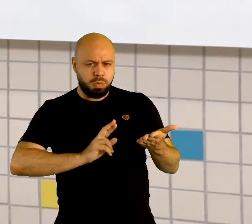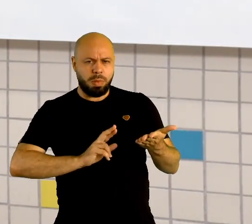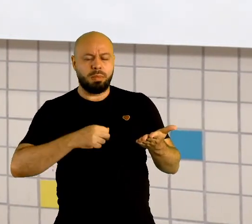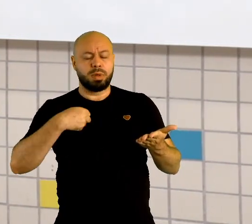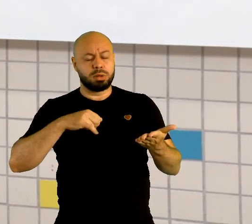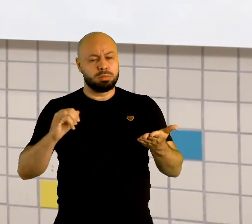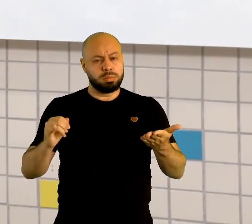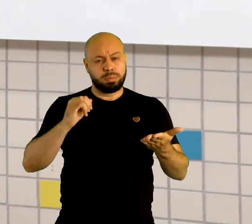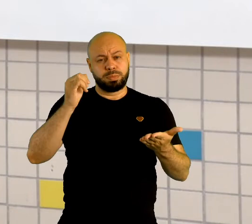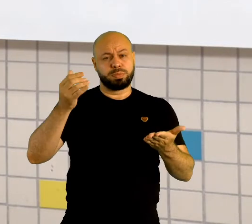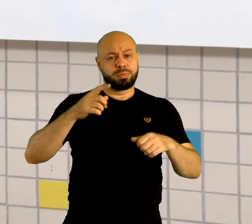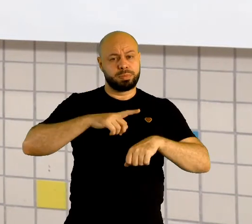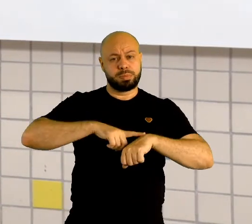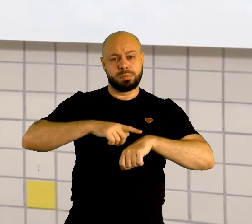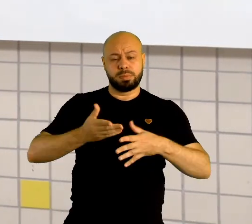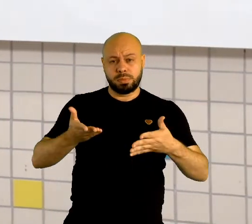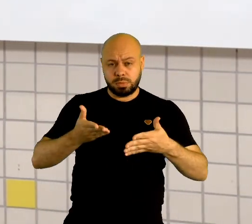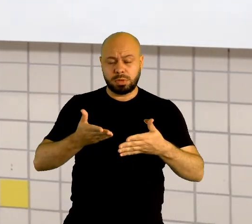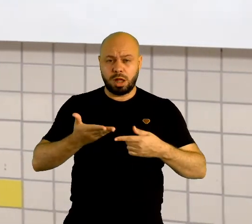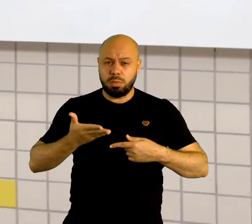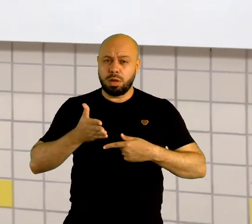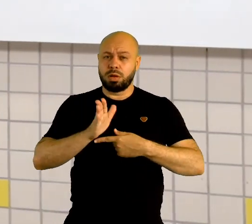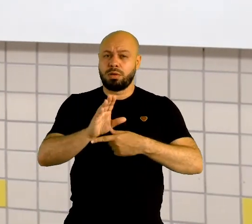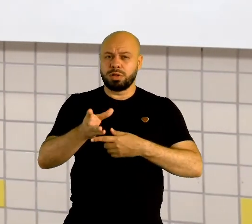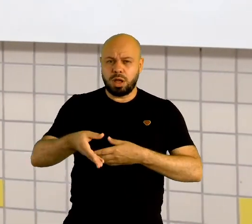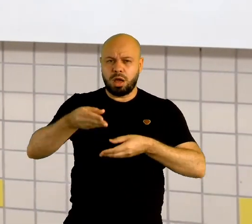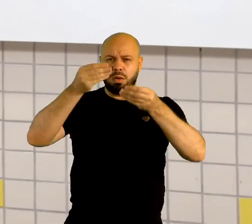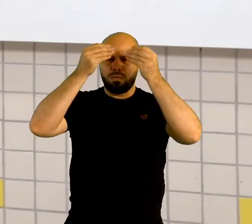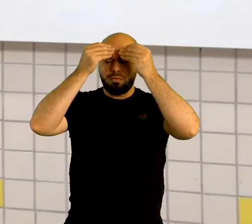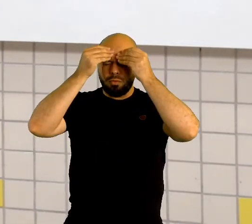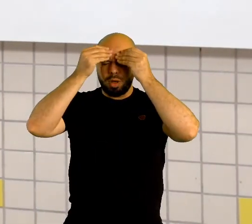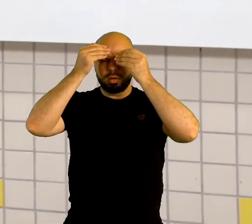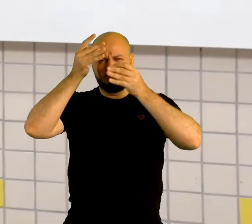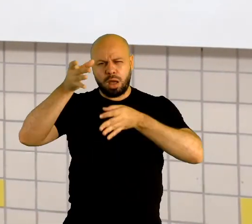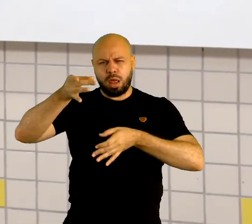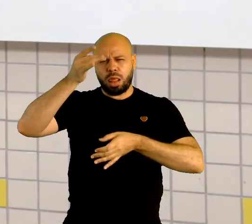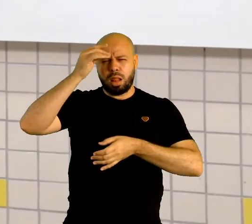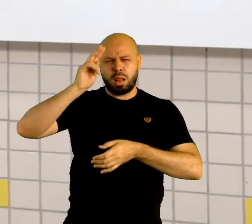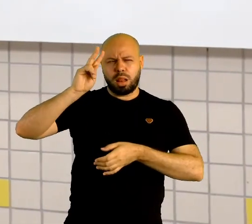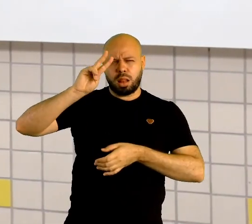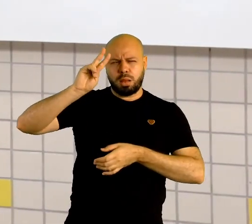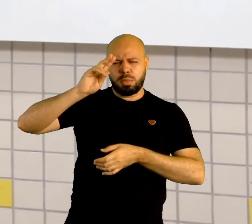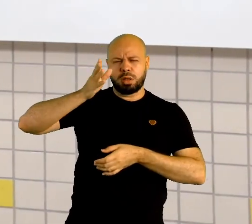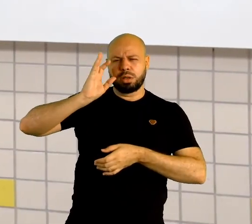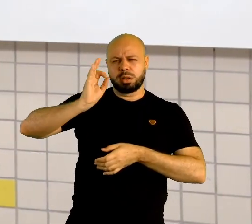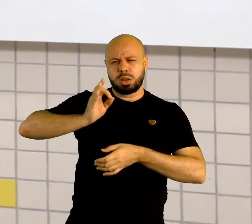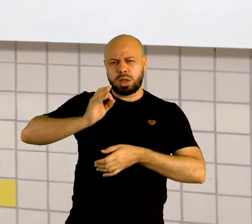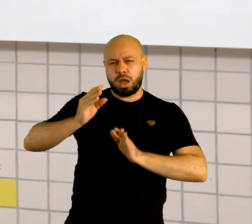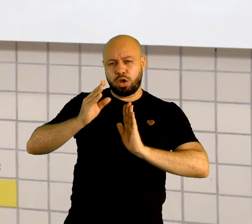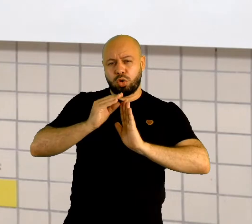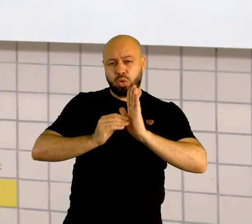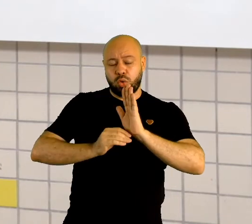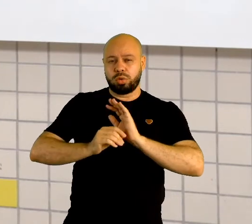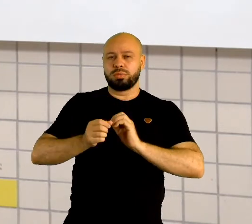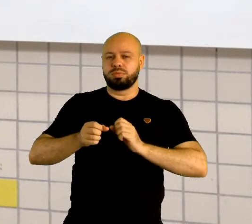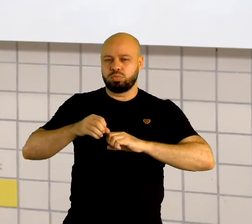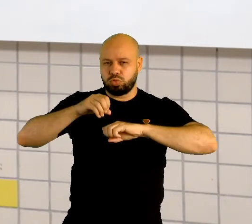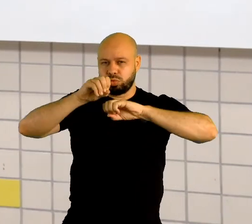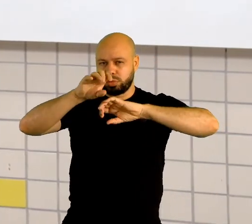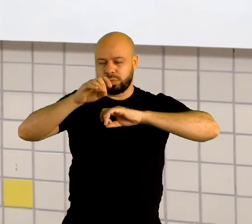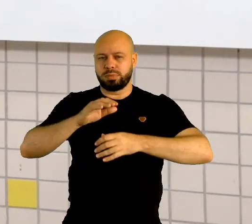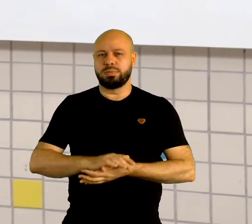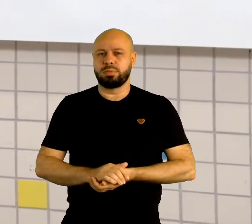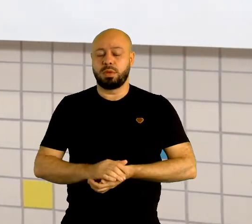nesse momento. Elas vão ajudar vocês a fixarem melhor aquilo que nós estamos trabalhando aqui. Não esqueçam de